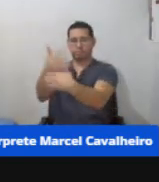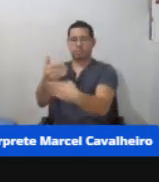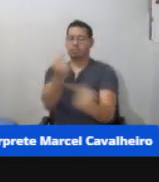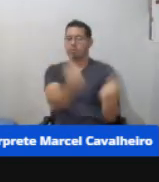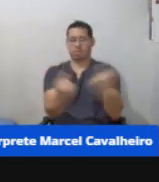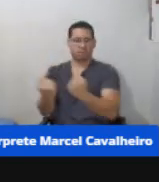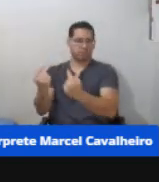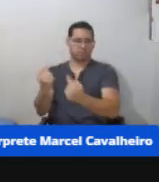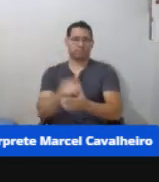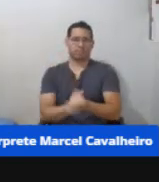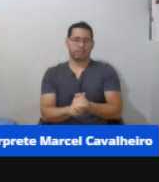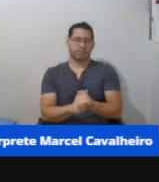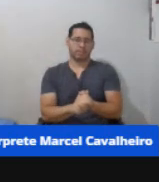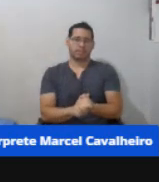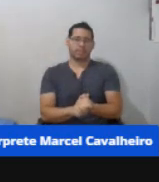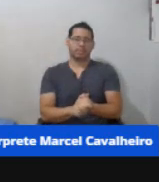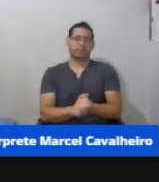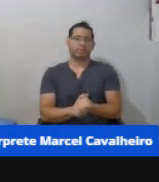pedagógica.